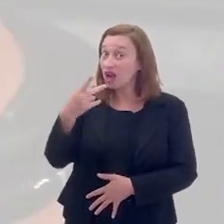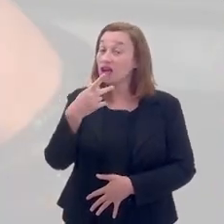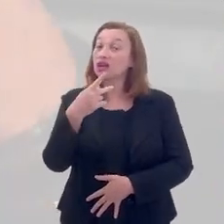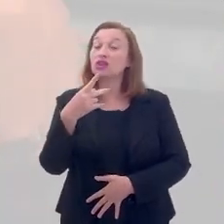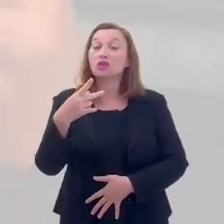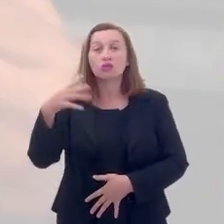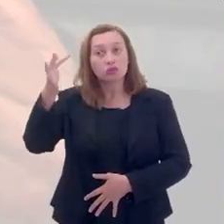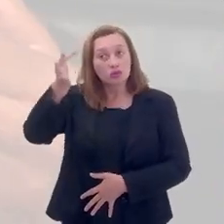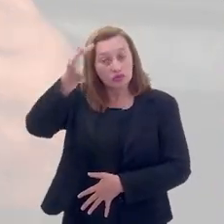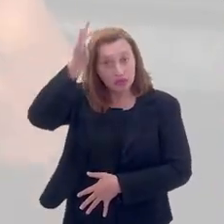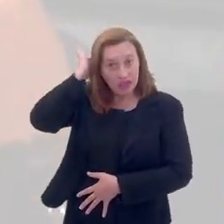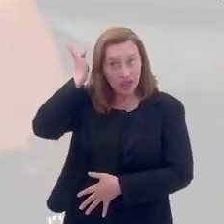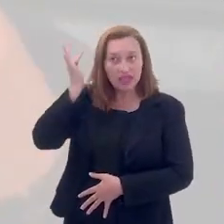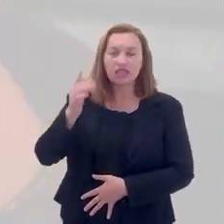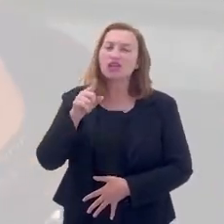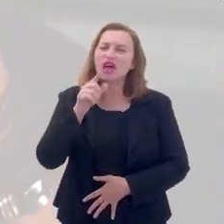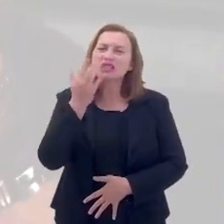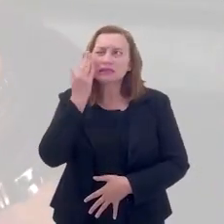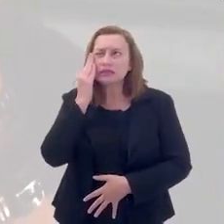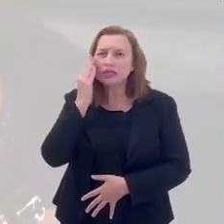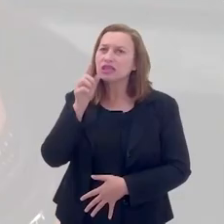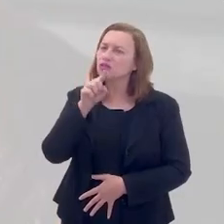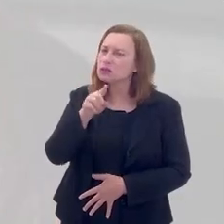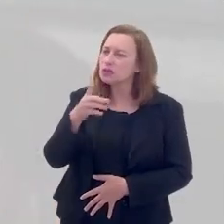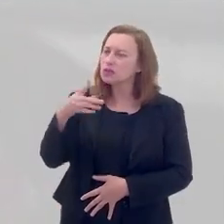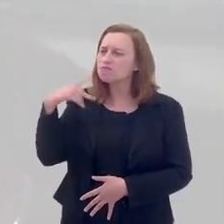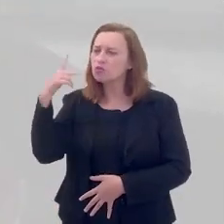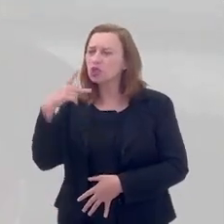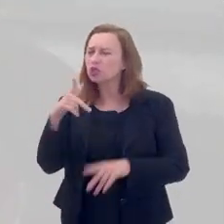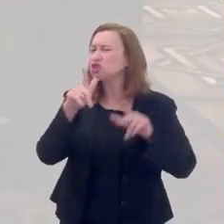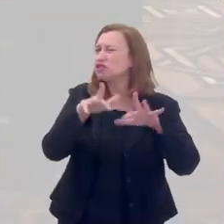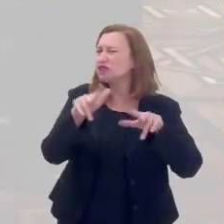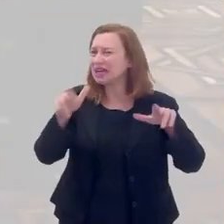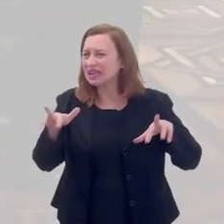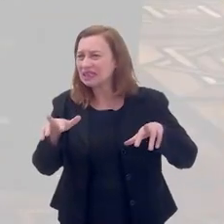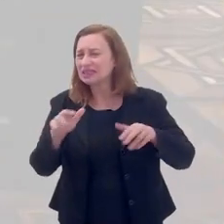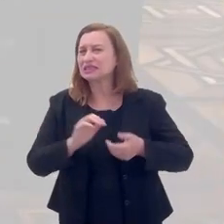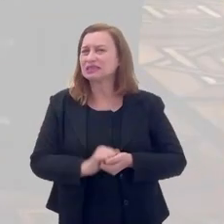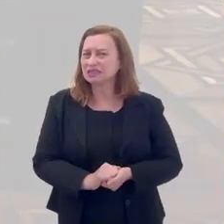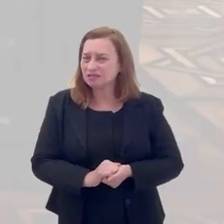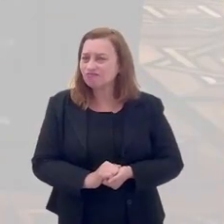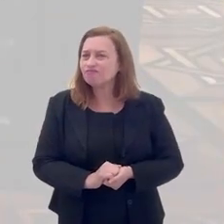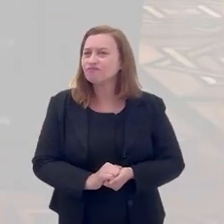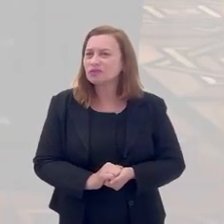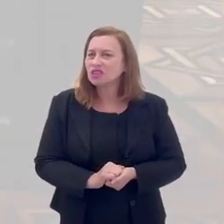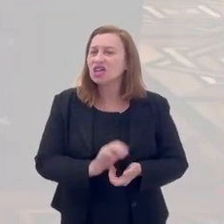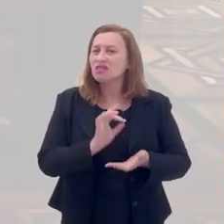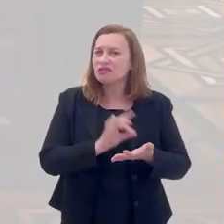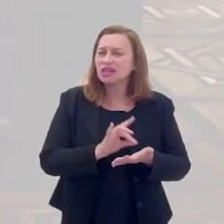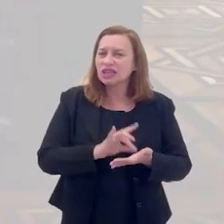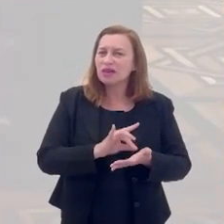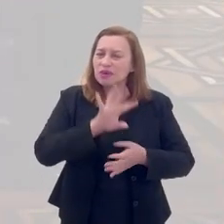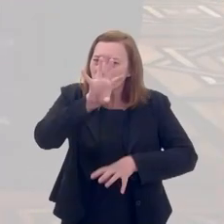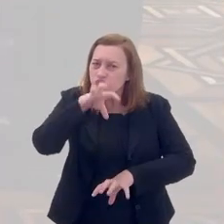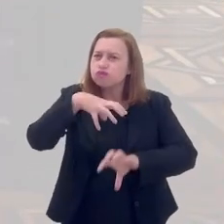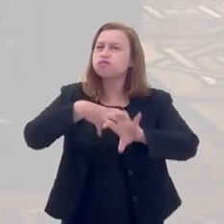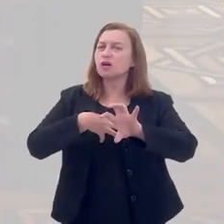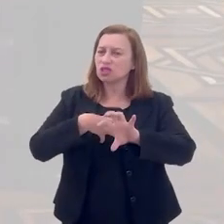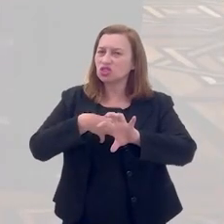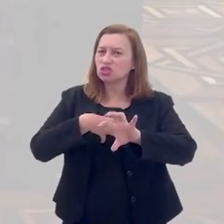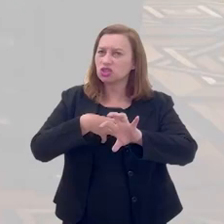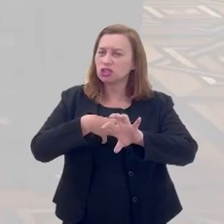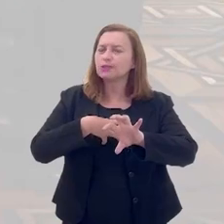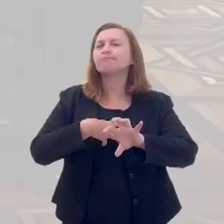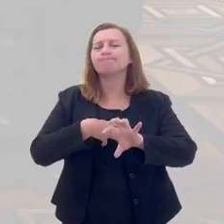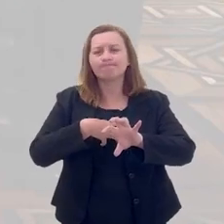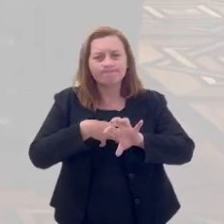a gente entende que você é um político diferenciado que tá na causa realmente das pessoas o